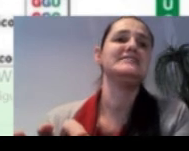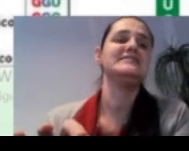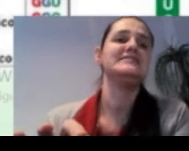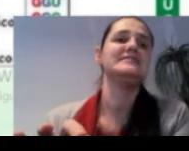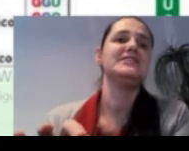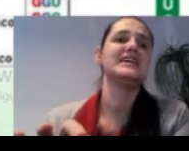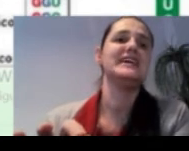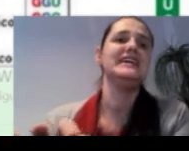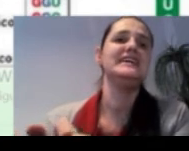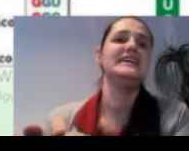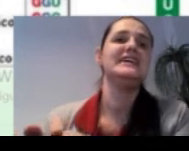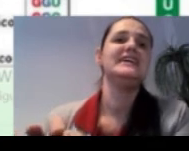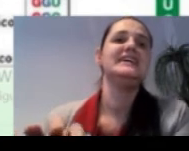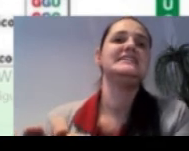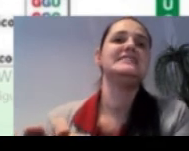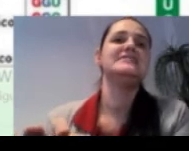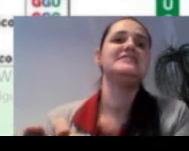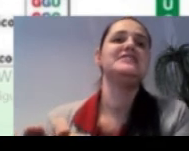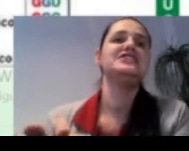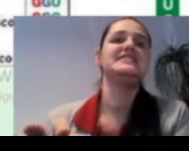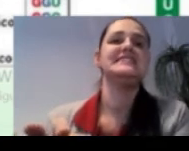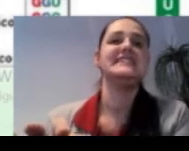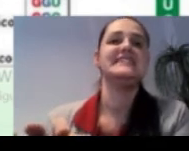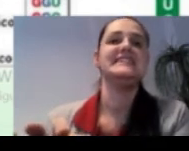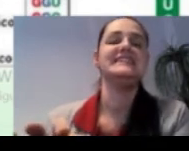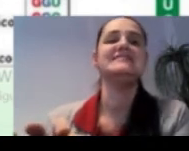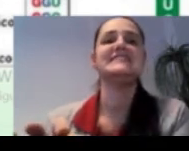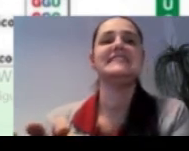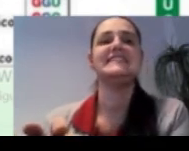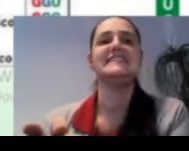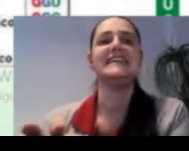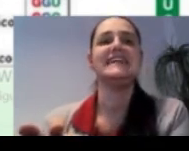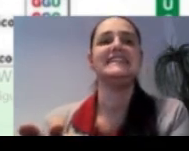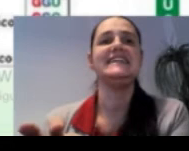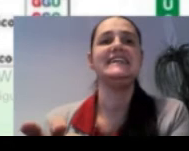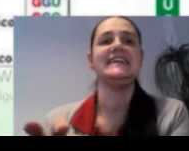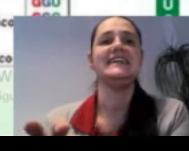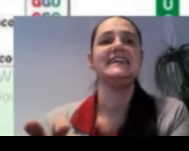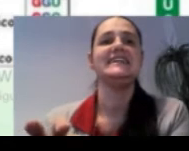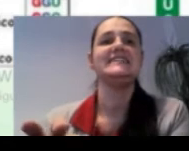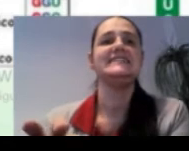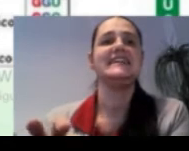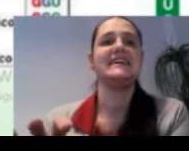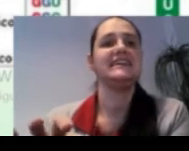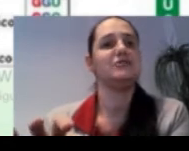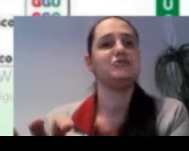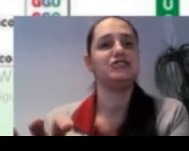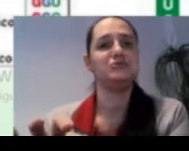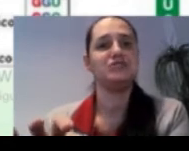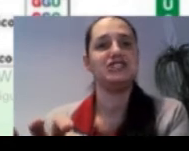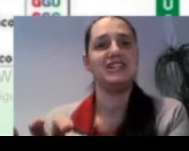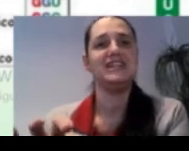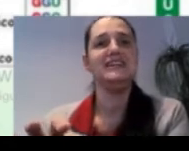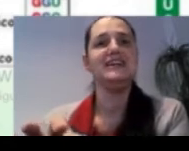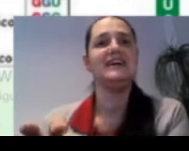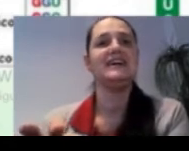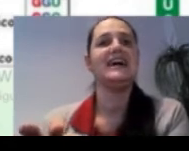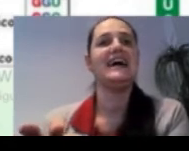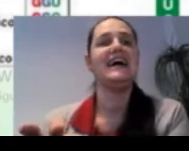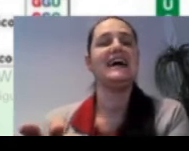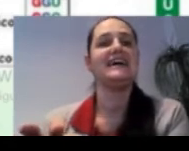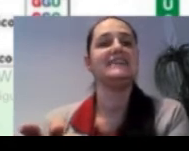DNA, ok? Então, em vez de ser CTT, você tem CAT. C continua